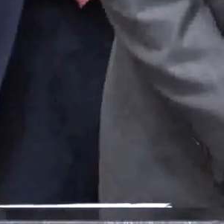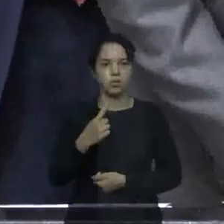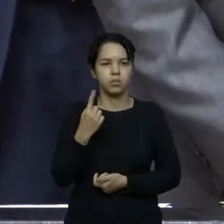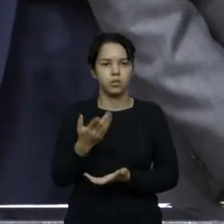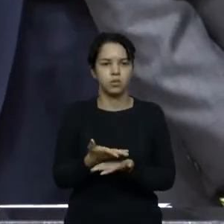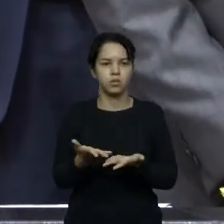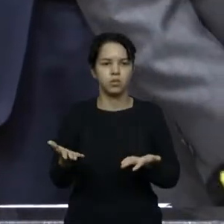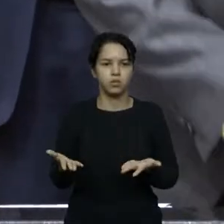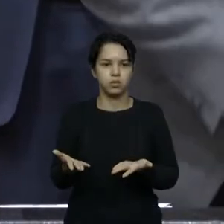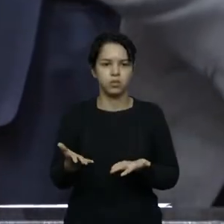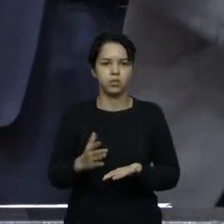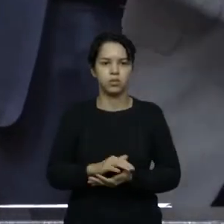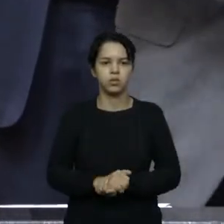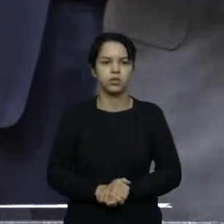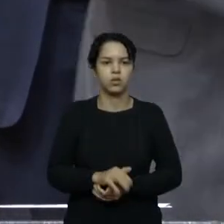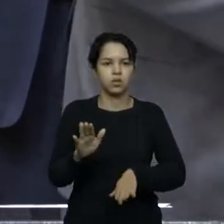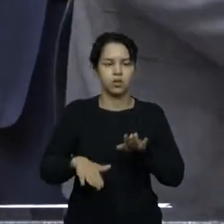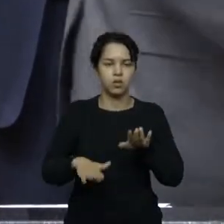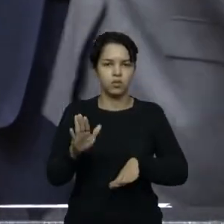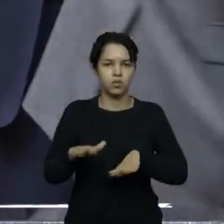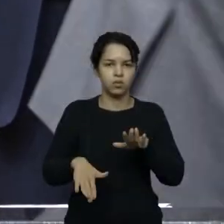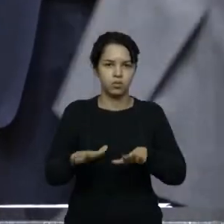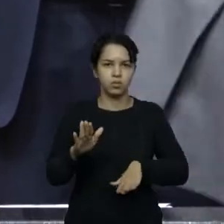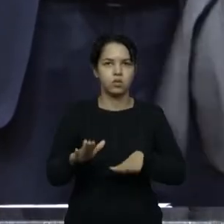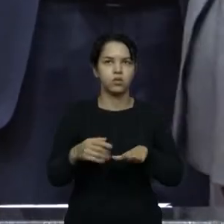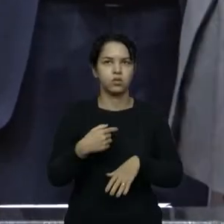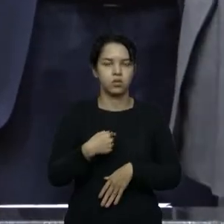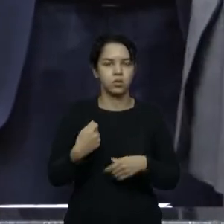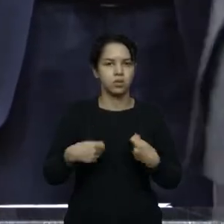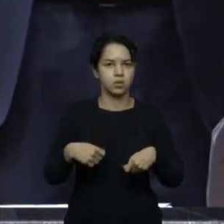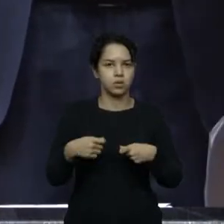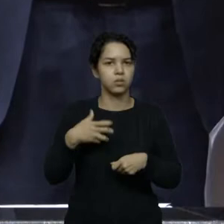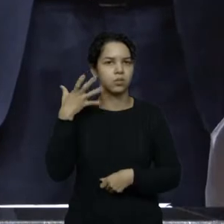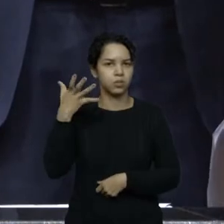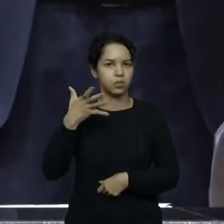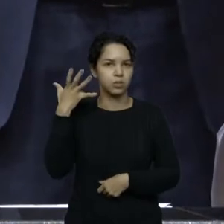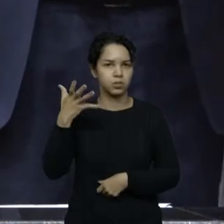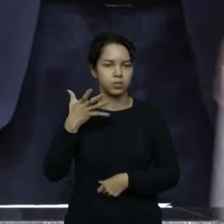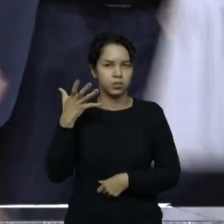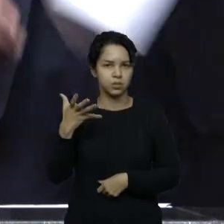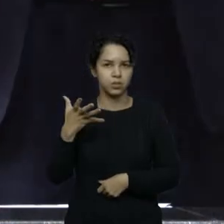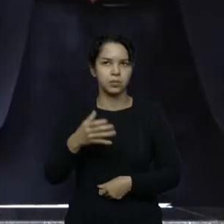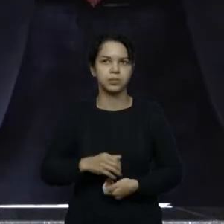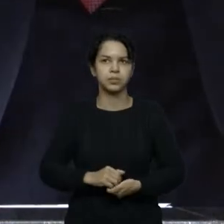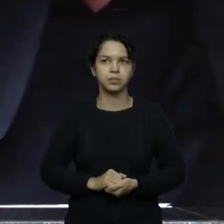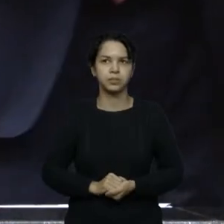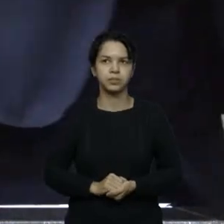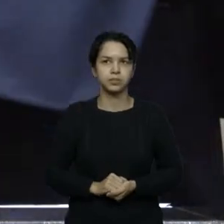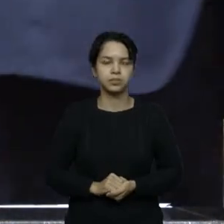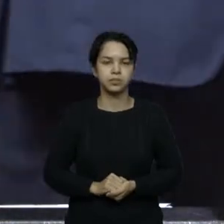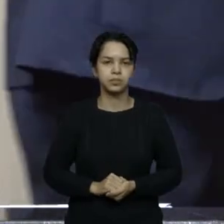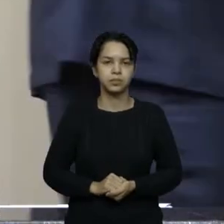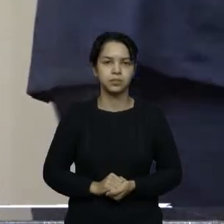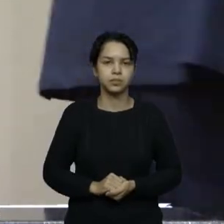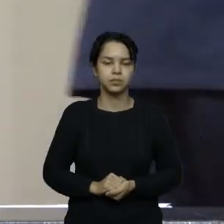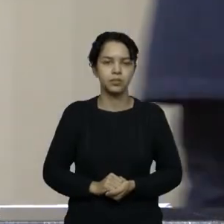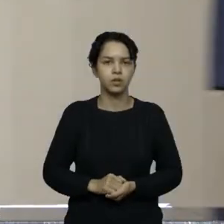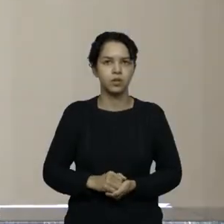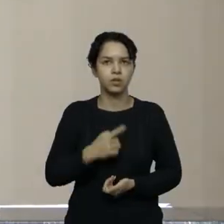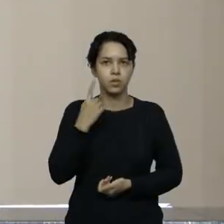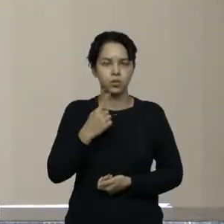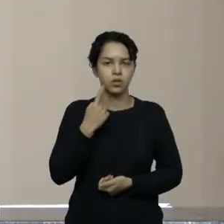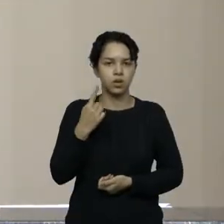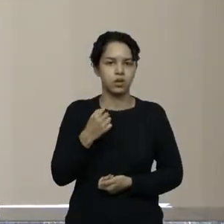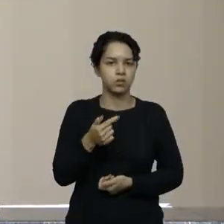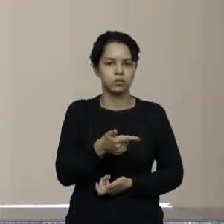Eu talvez tem aqui o meu pronunciamento aqui possa ser nenhum Deputado estar mais aqui